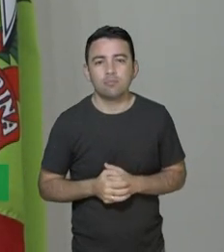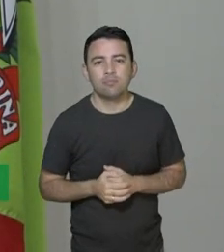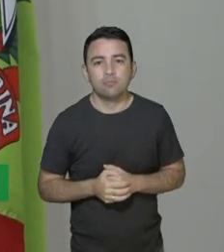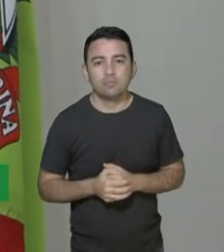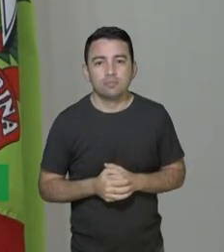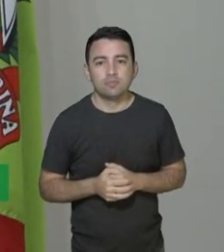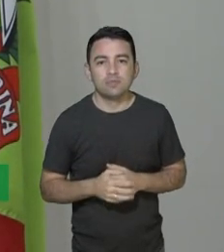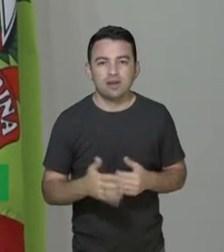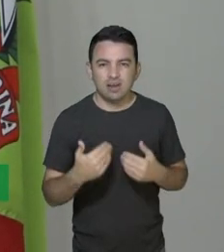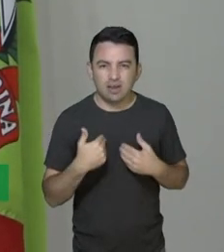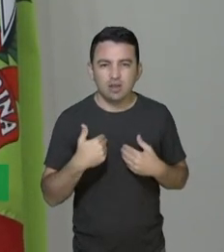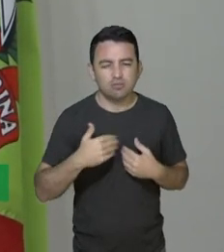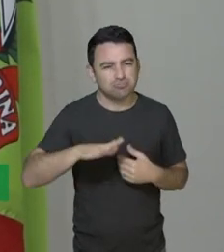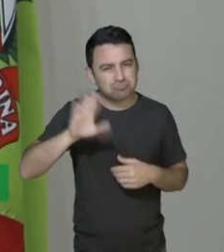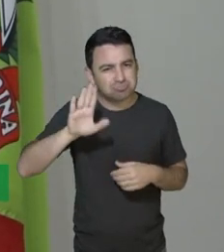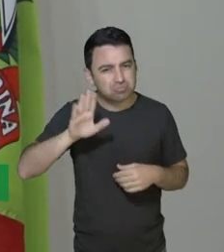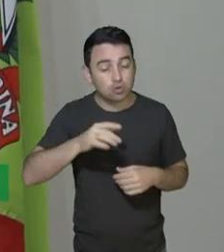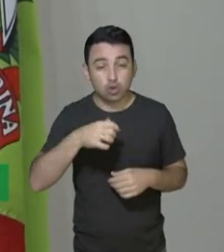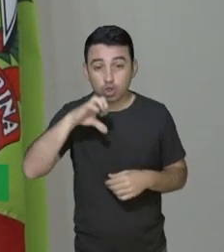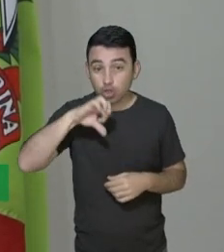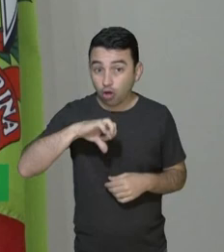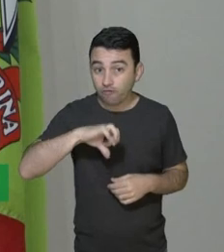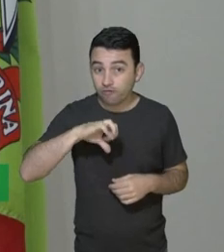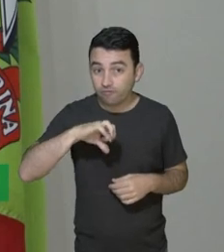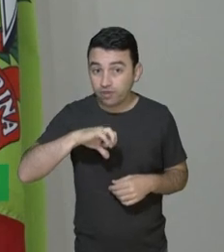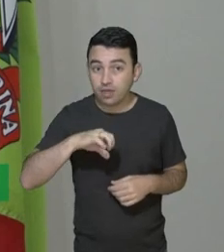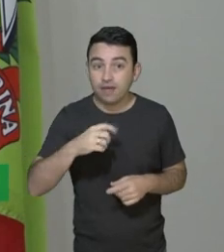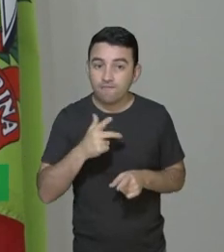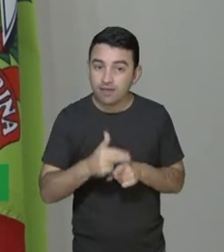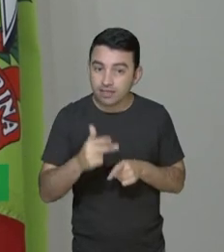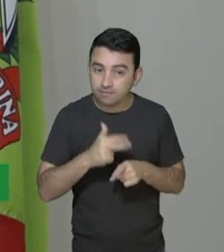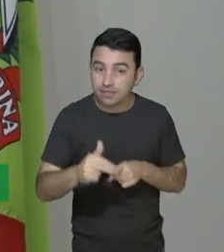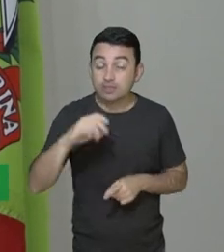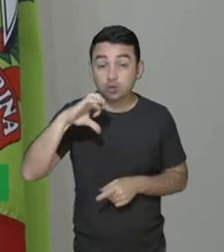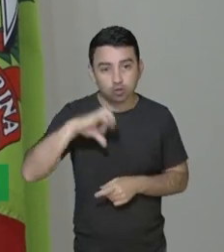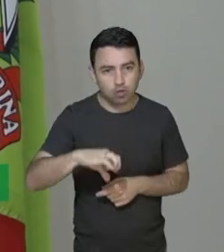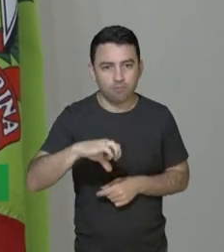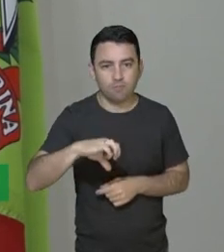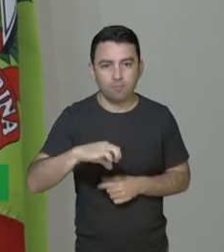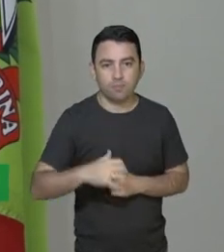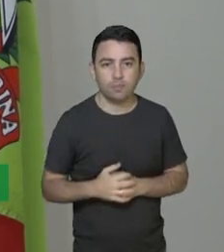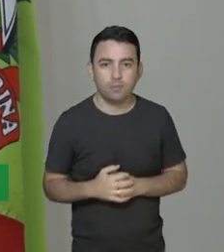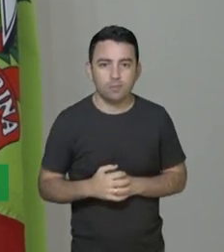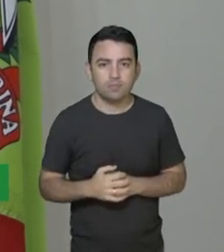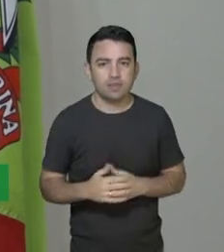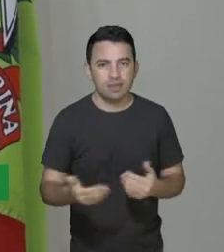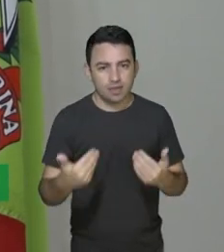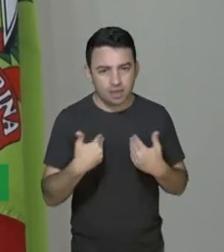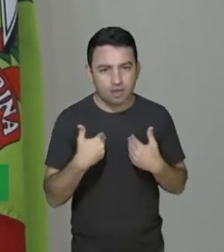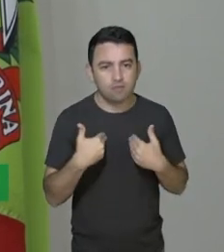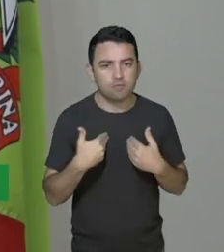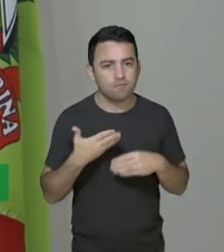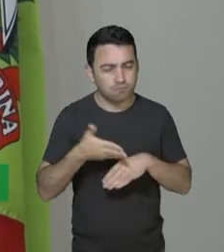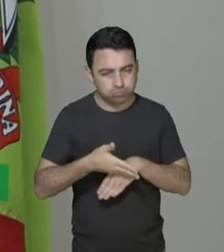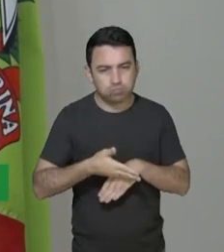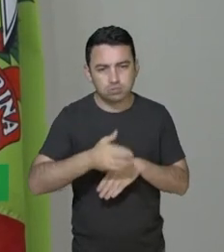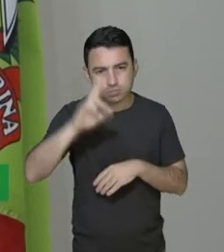Eu disputei 9 eleições, fui vencedora nas 9, aquelas que eu fui o cabeça.